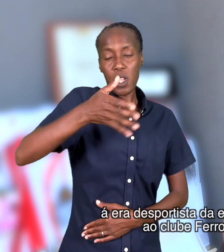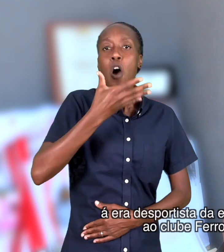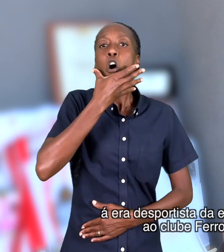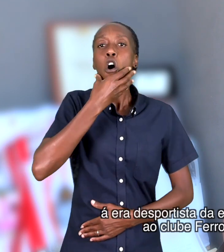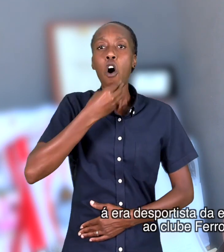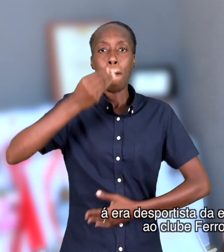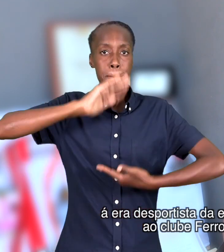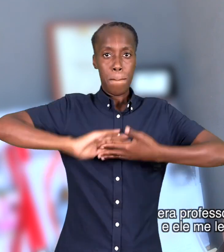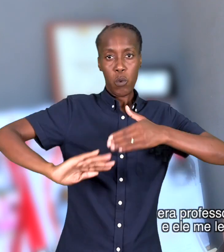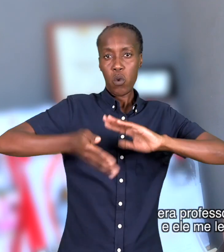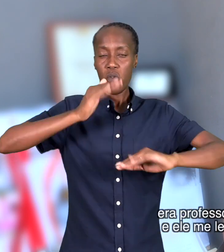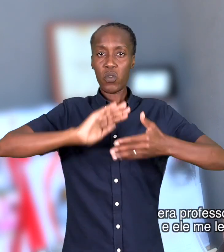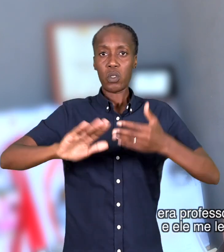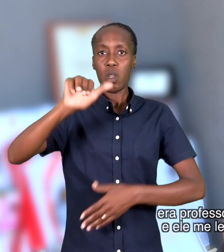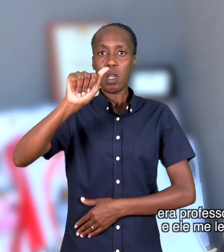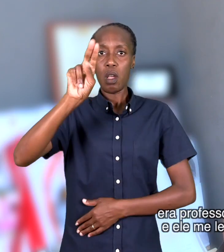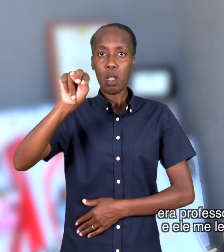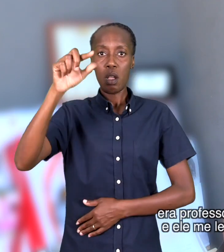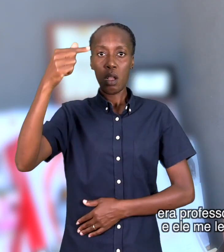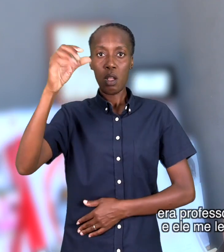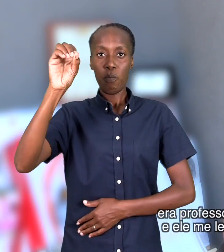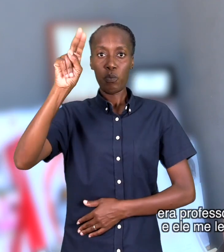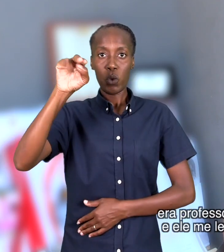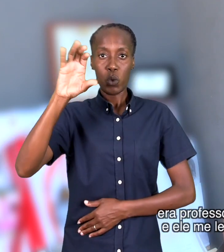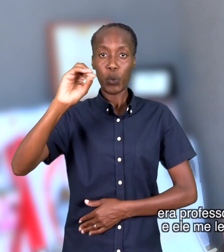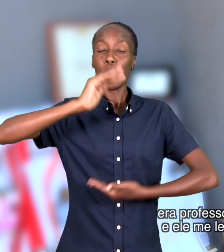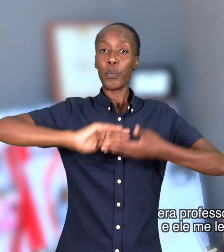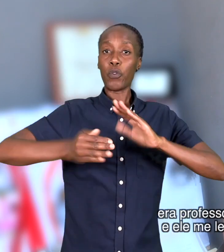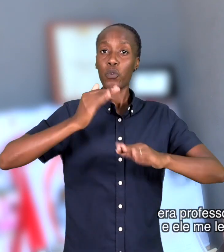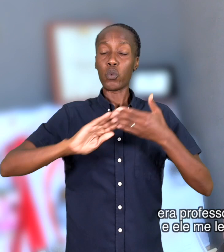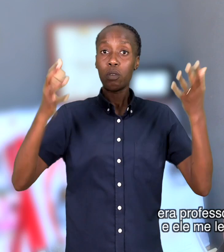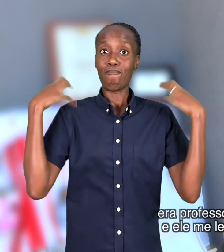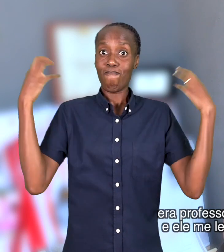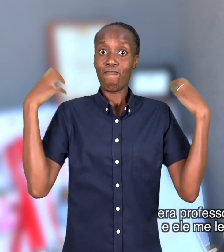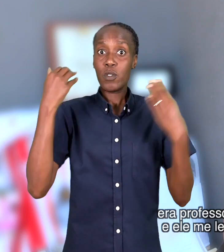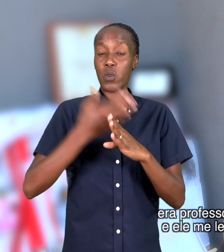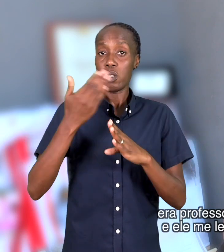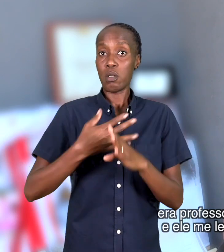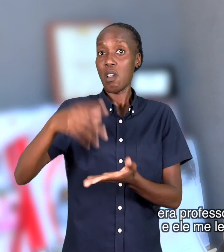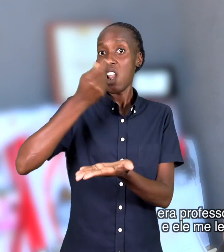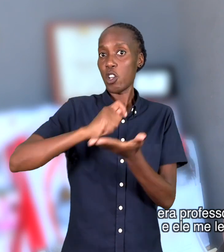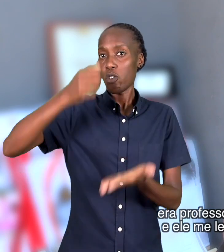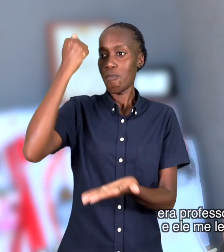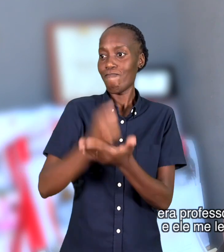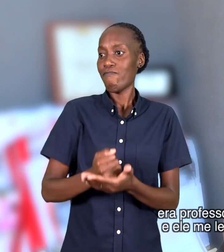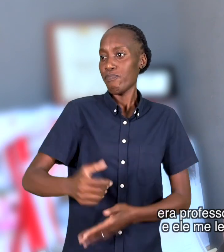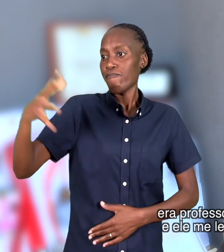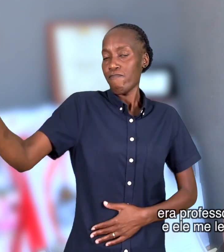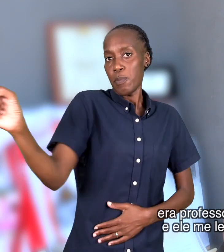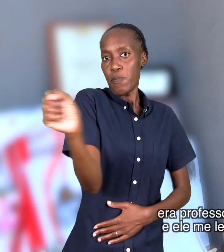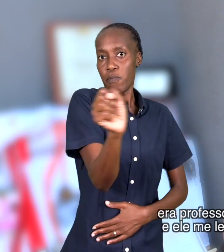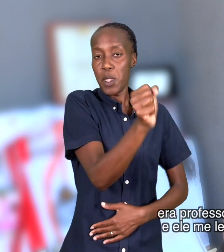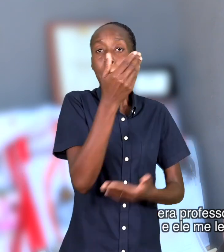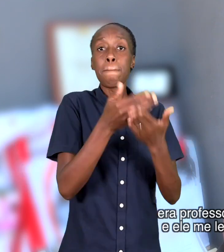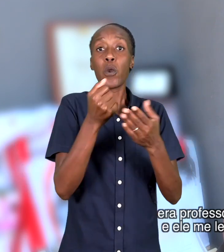António Villela, professor de educação física na escola. Ele levou-me porque